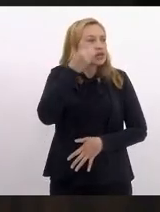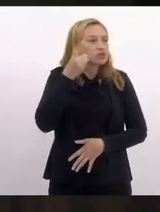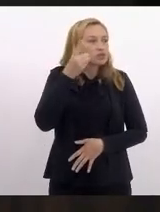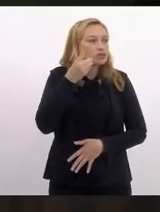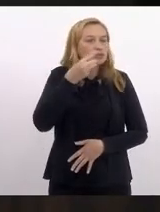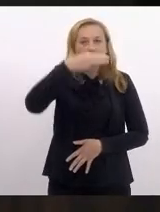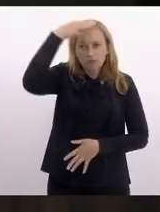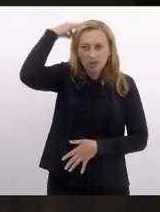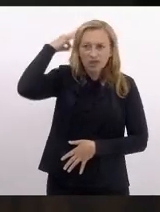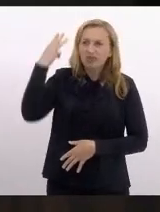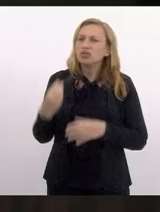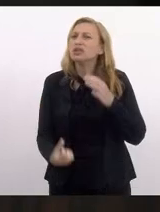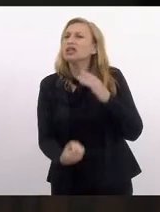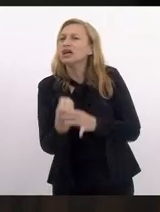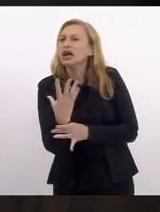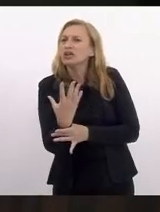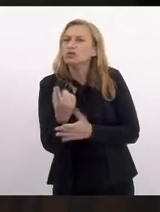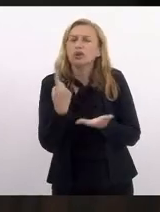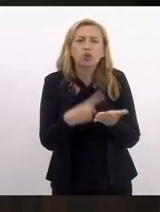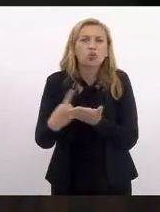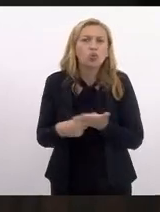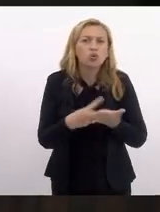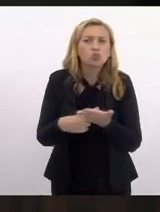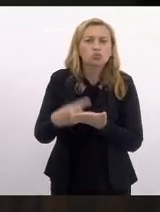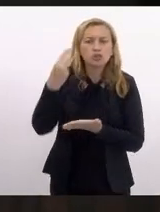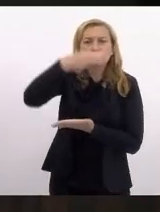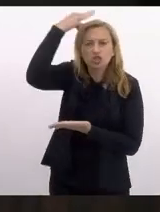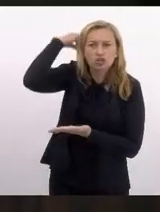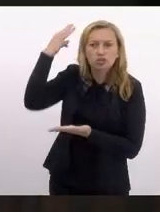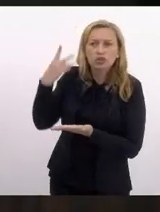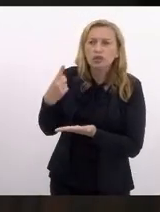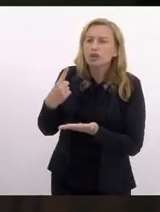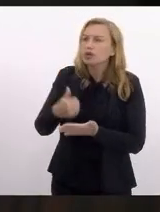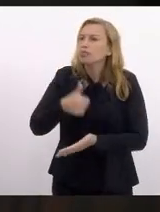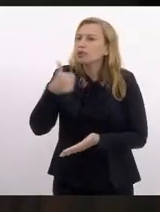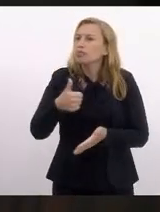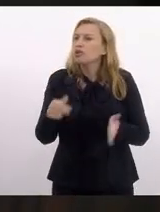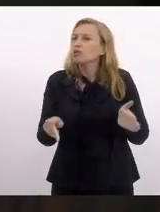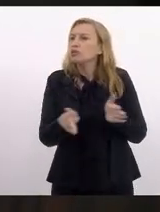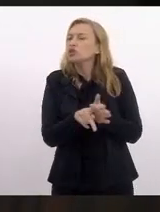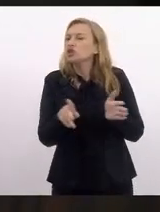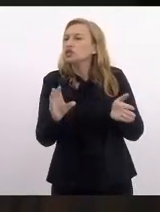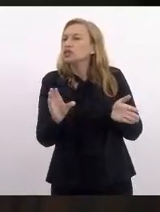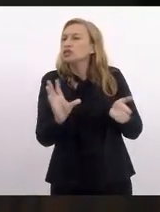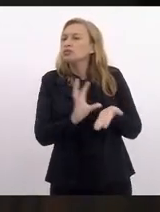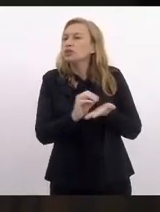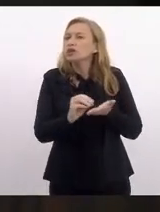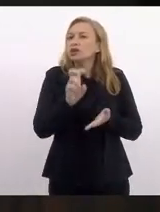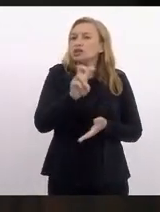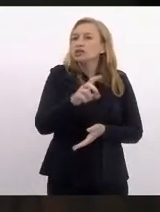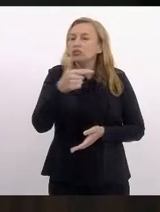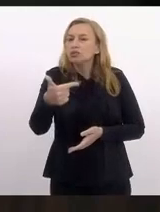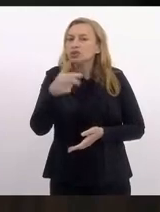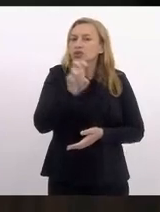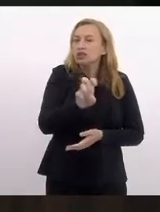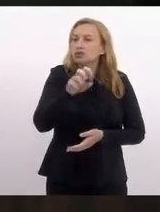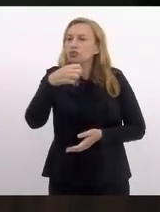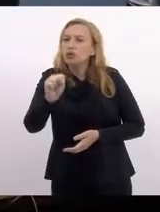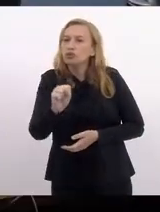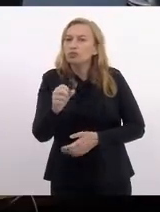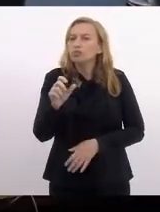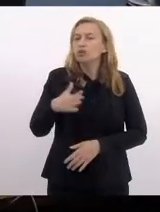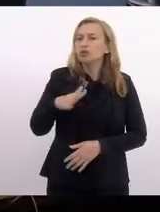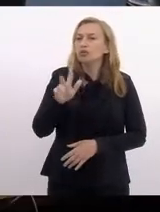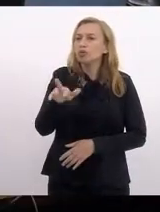Márcio foi construído o acordo mas Pacheco o primeiro projeto da pauta 5258 meu irmão